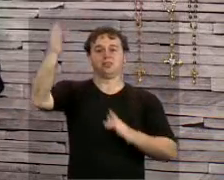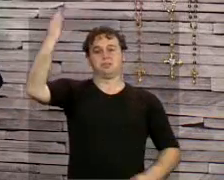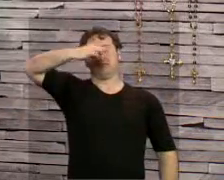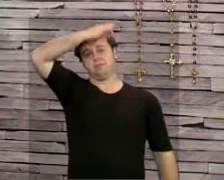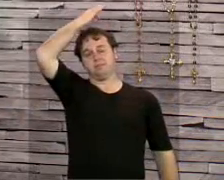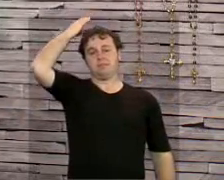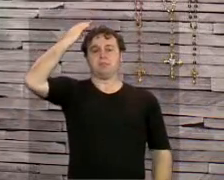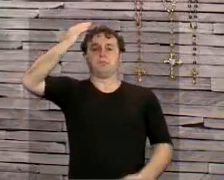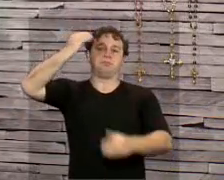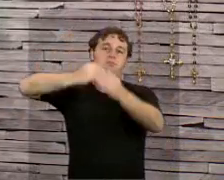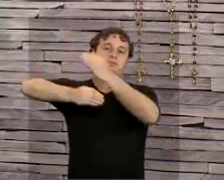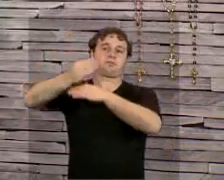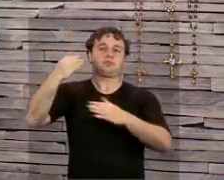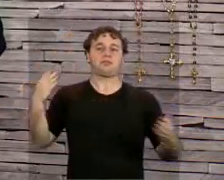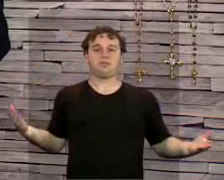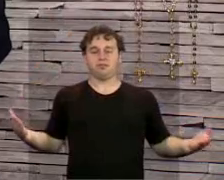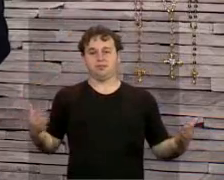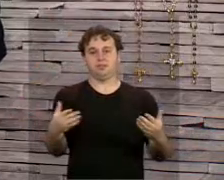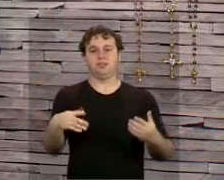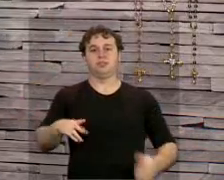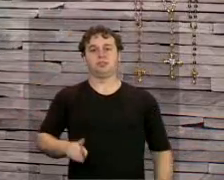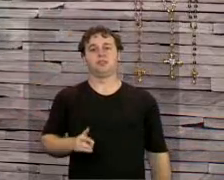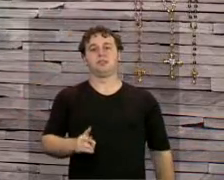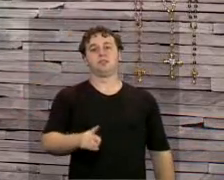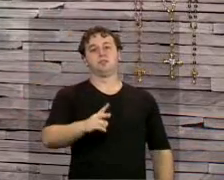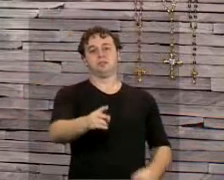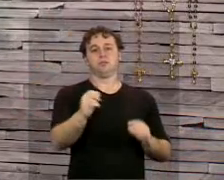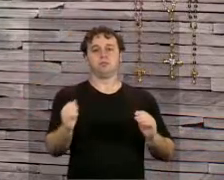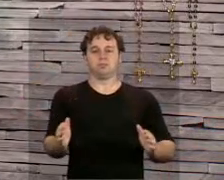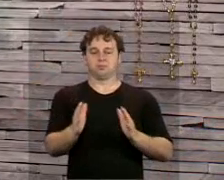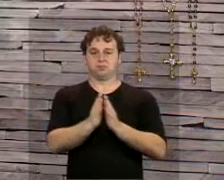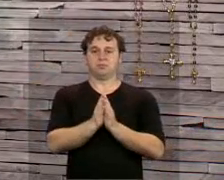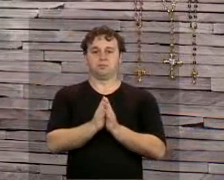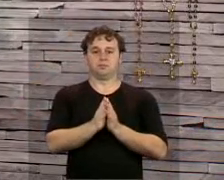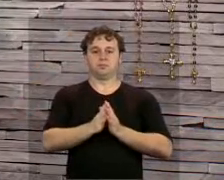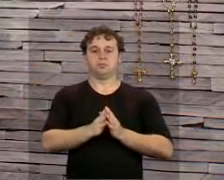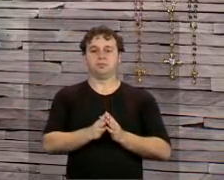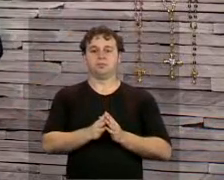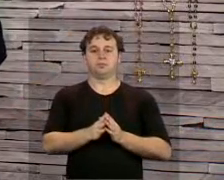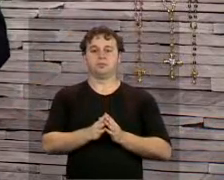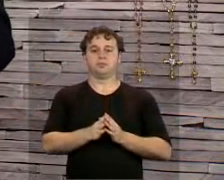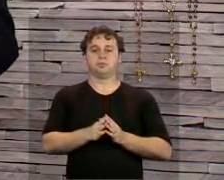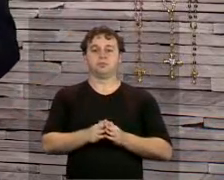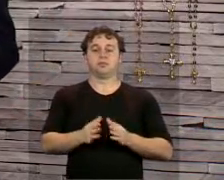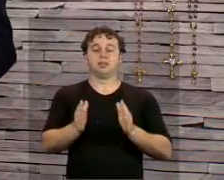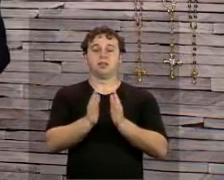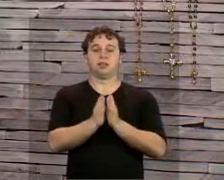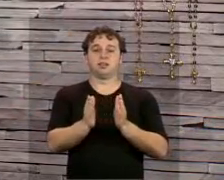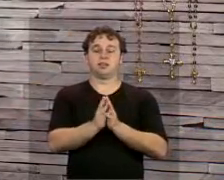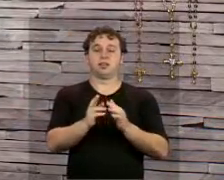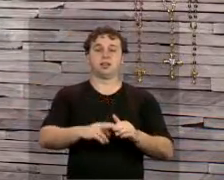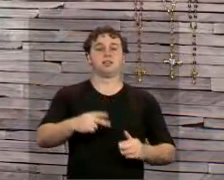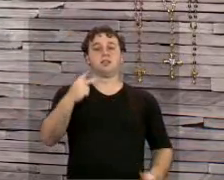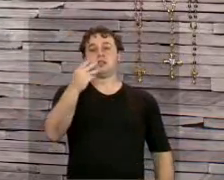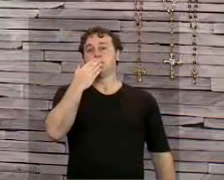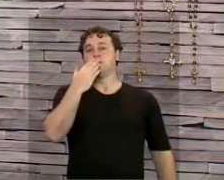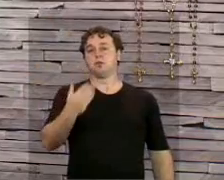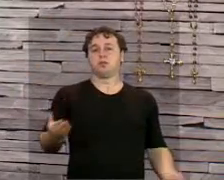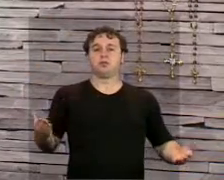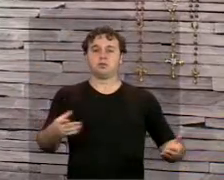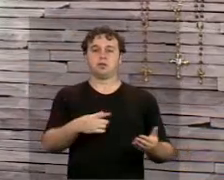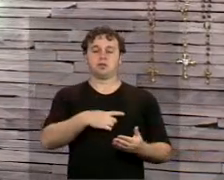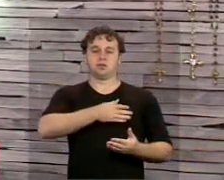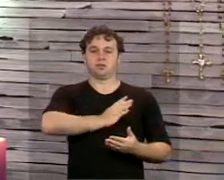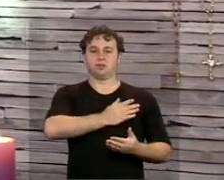ao Espírito Santo, como era no princípio, agora e sempre. Amém. Nós rezamos pela sua intenção que você traz